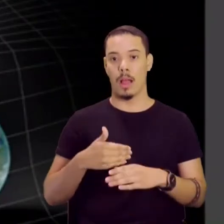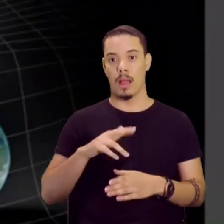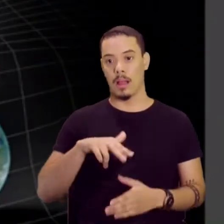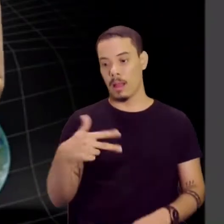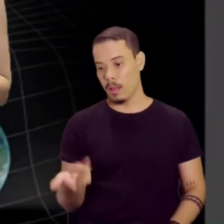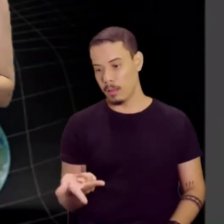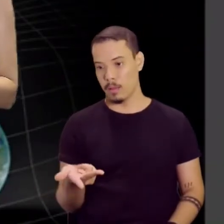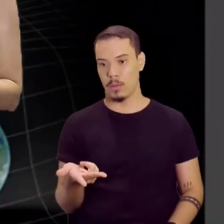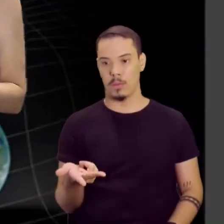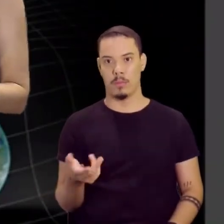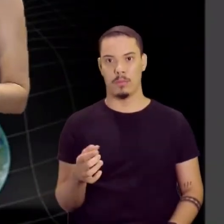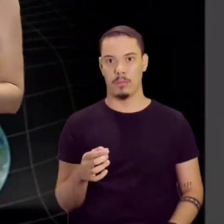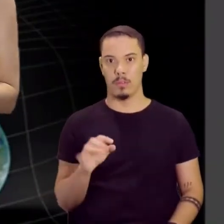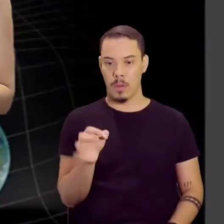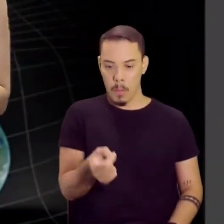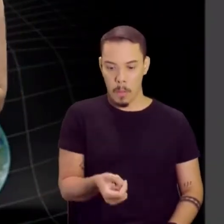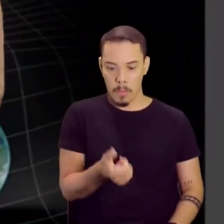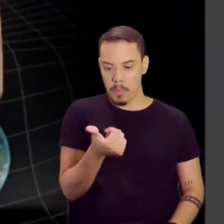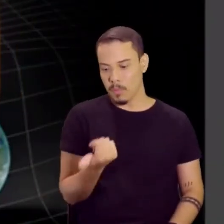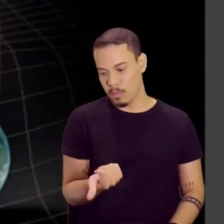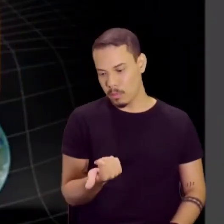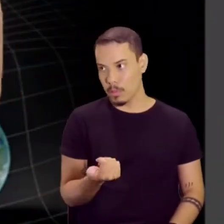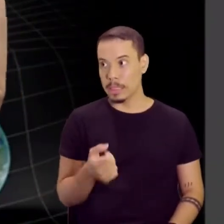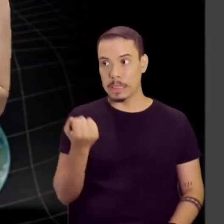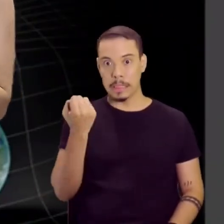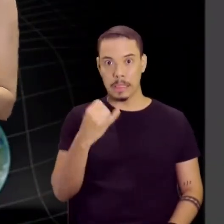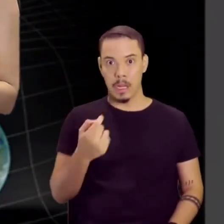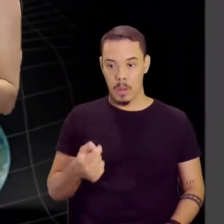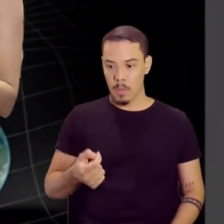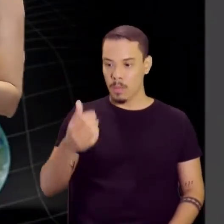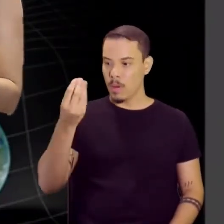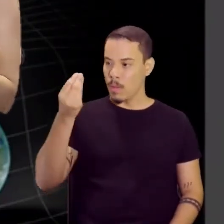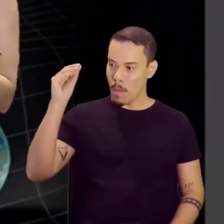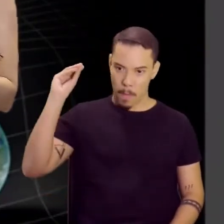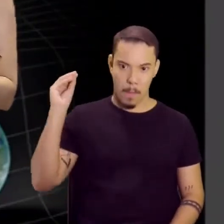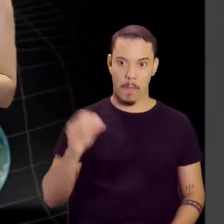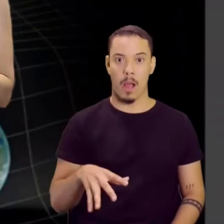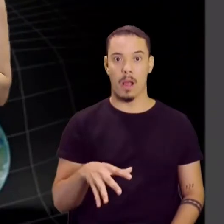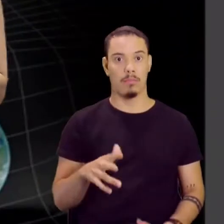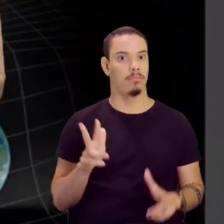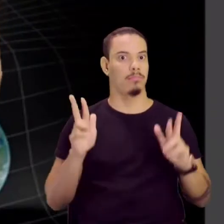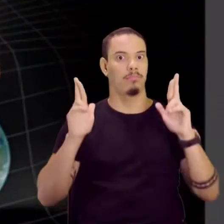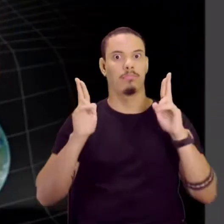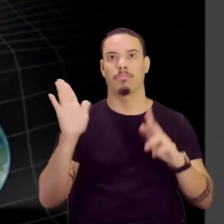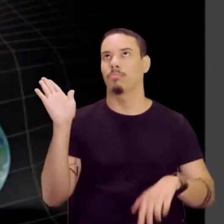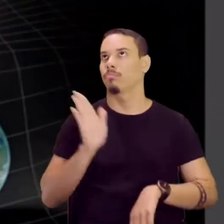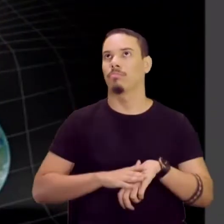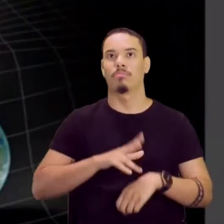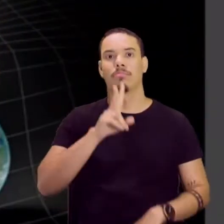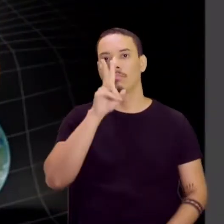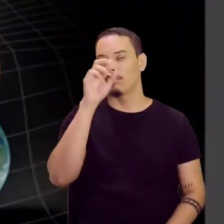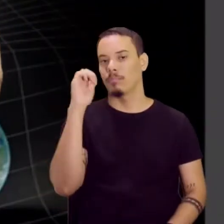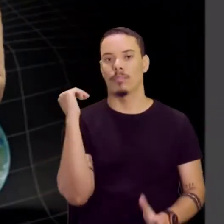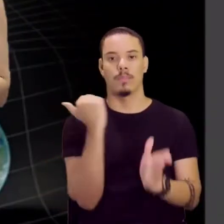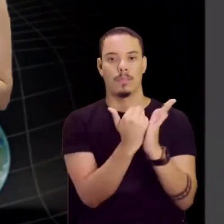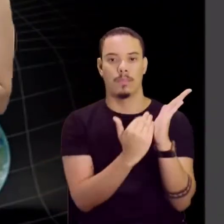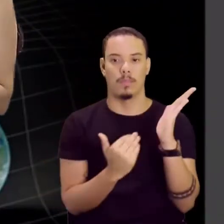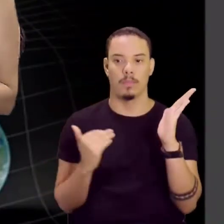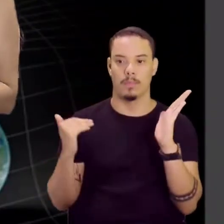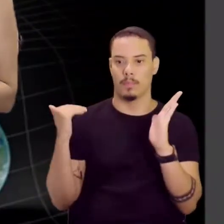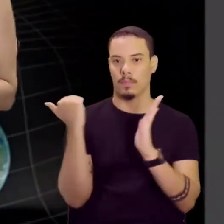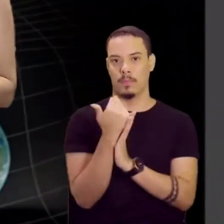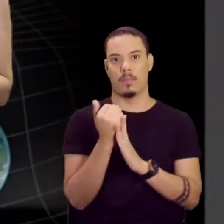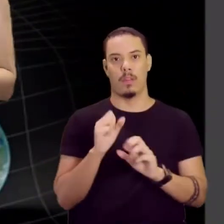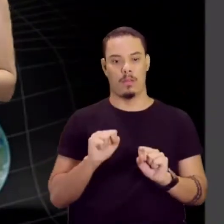isso aqui, ó, aí eu vou estar... A gente vai estudar, né? Aumentando a taxa de variação. Isso, eu vou estar colocando um impulso